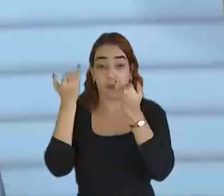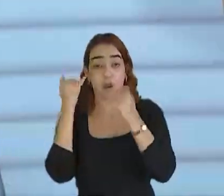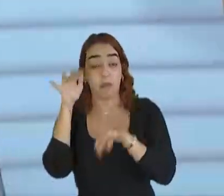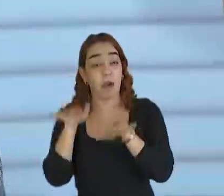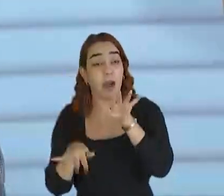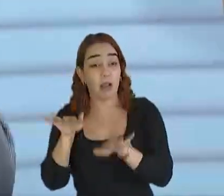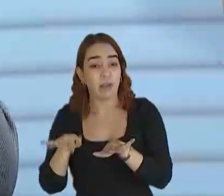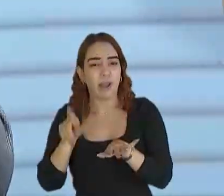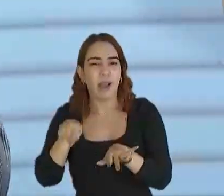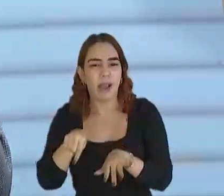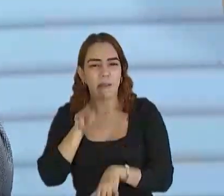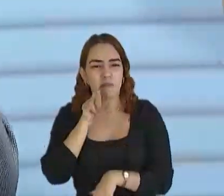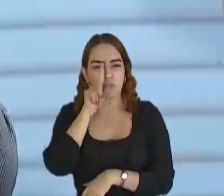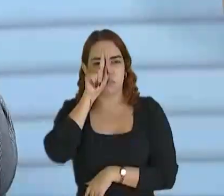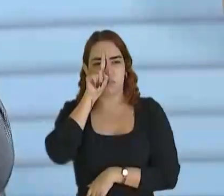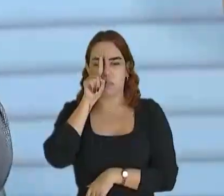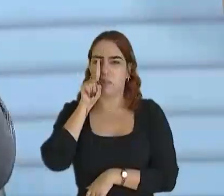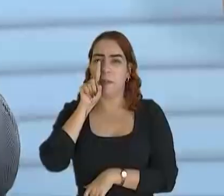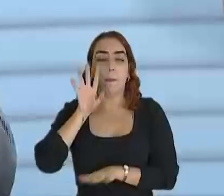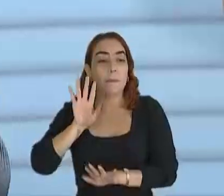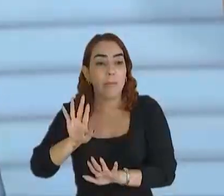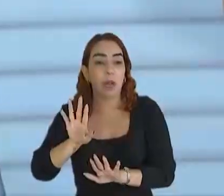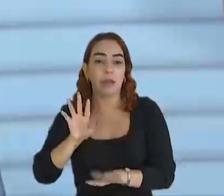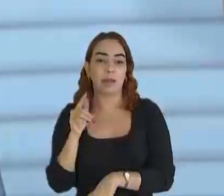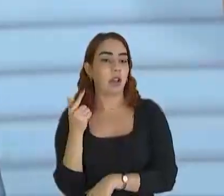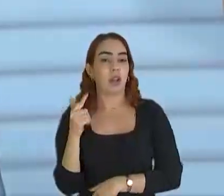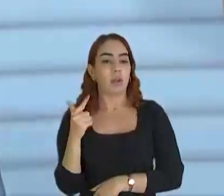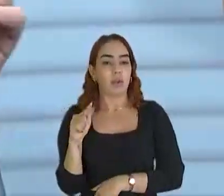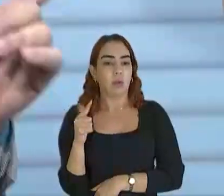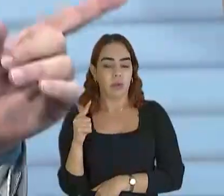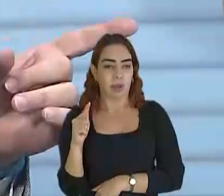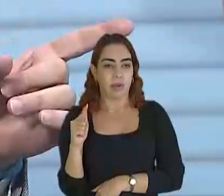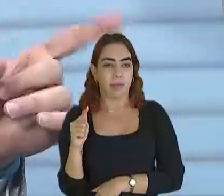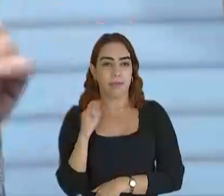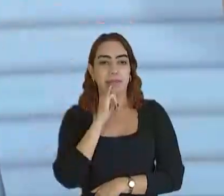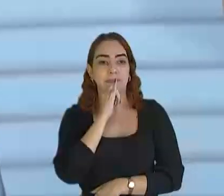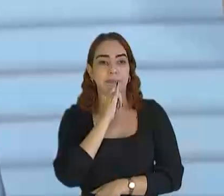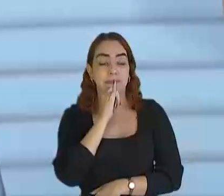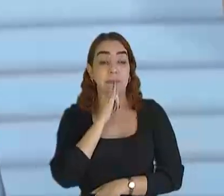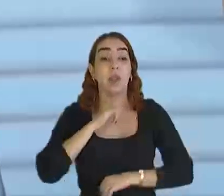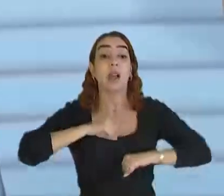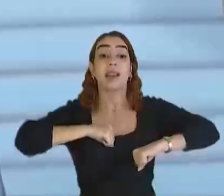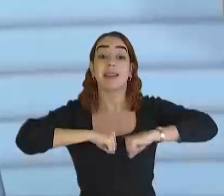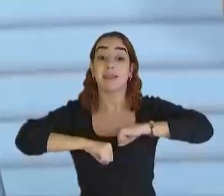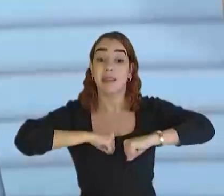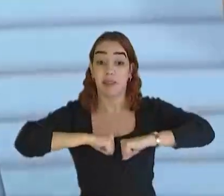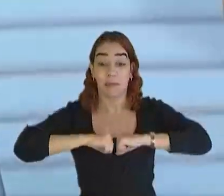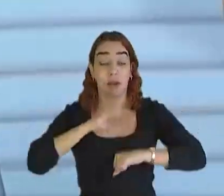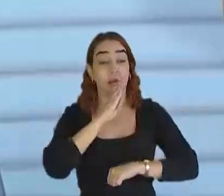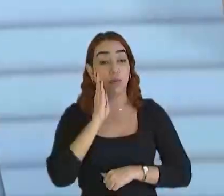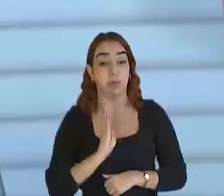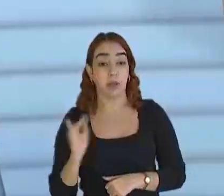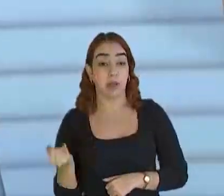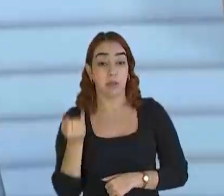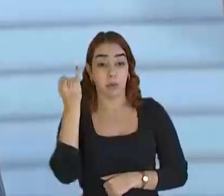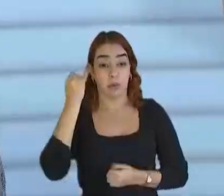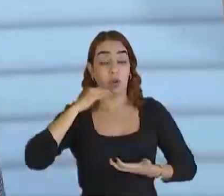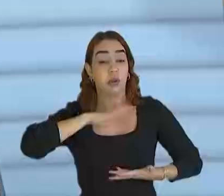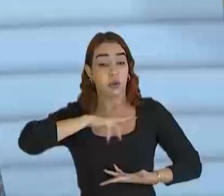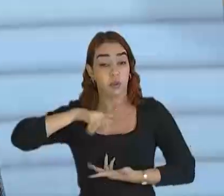um acaso, mas não é. Agora, deputado, aquilo foi mostrado para você, por isso que o debate importante hoje no Brasil e no mundo é o